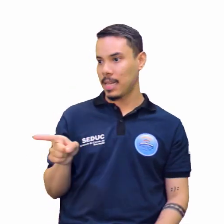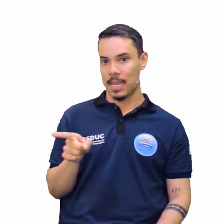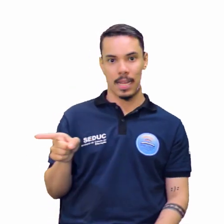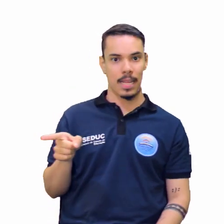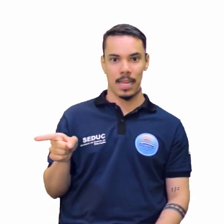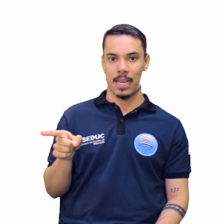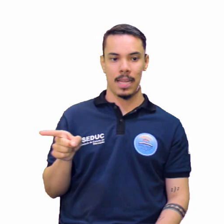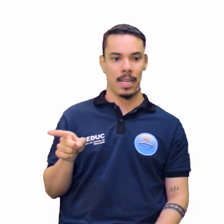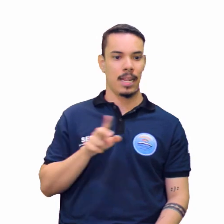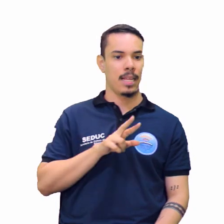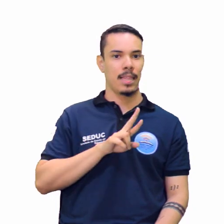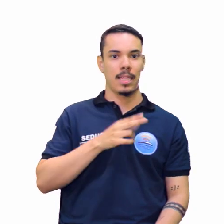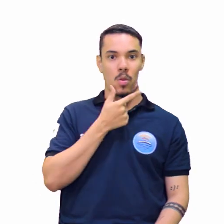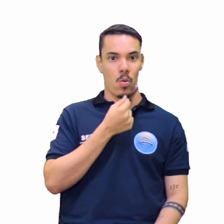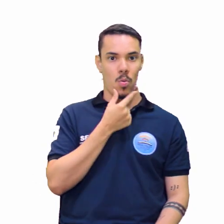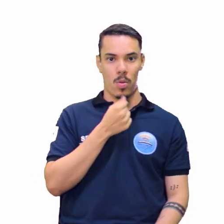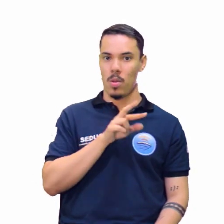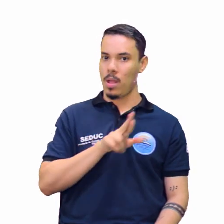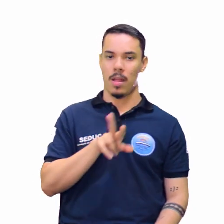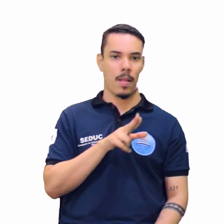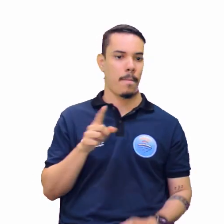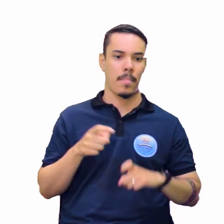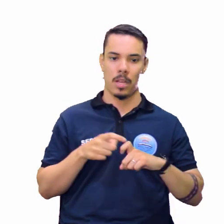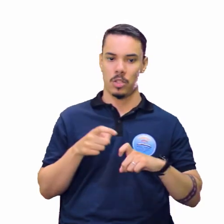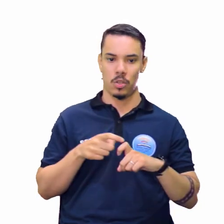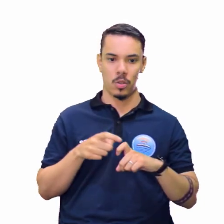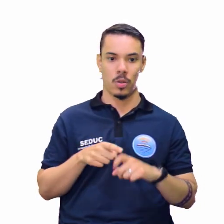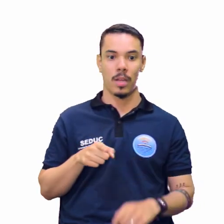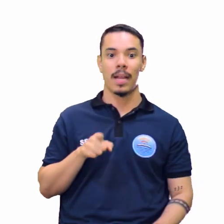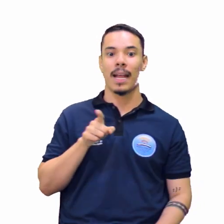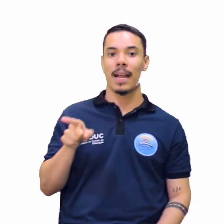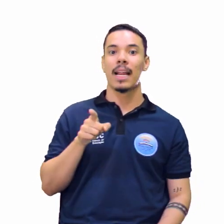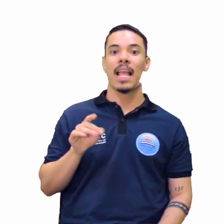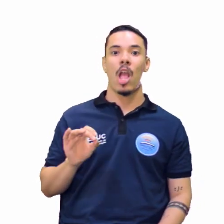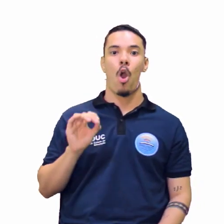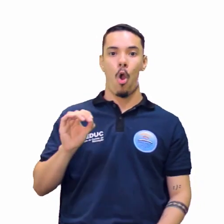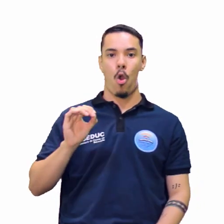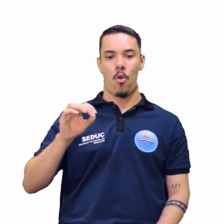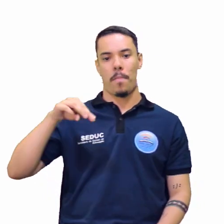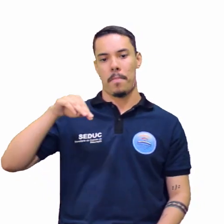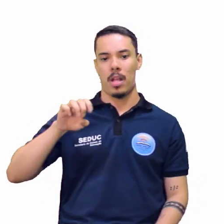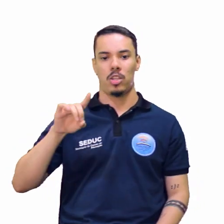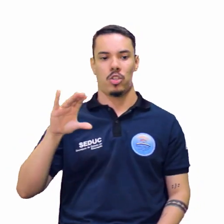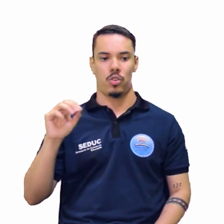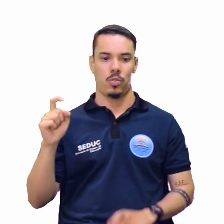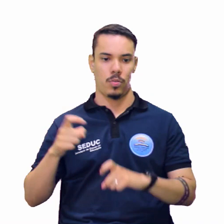médico ele não é um médico ele é o médico